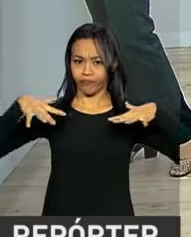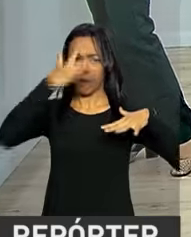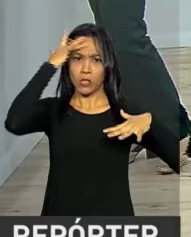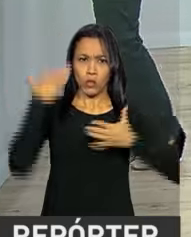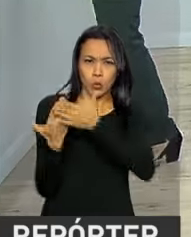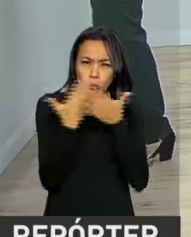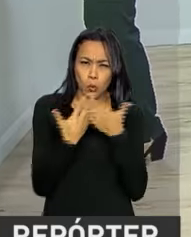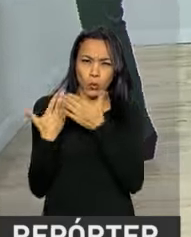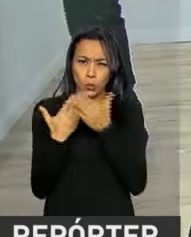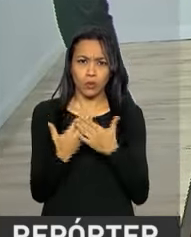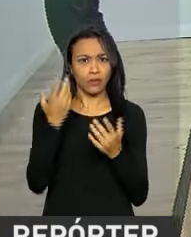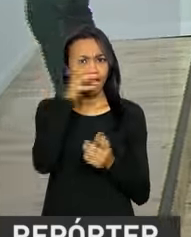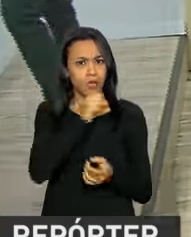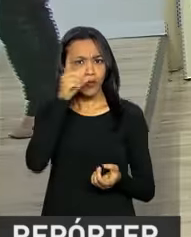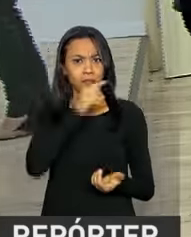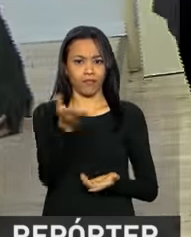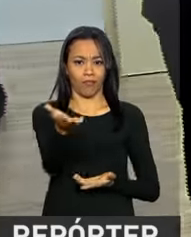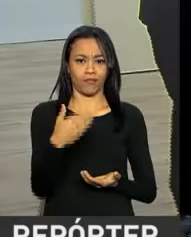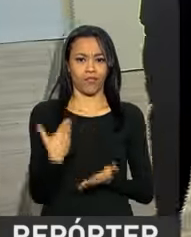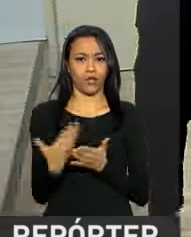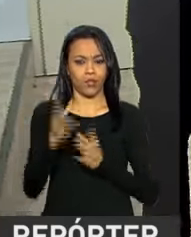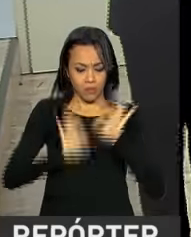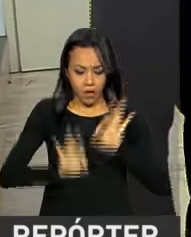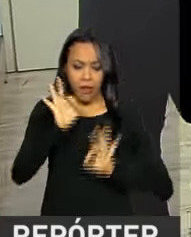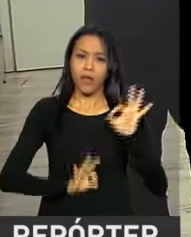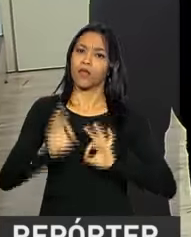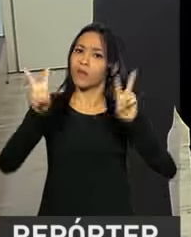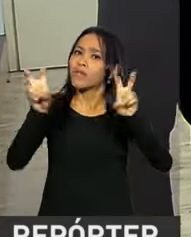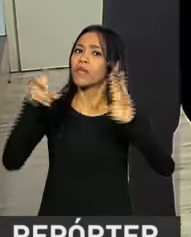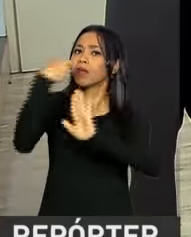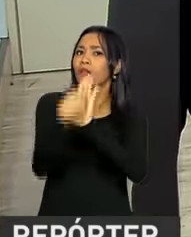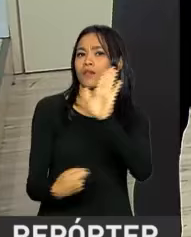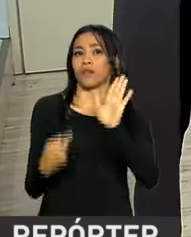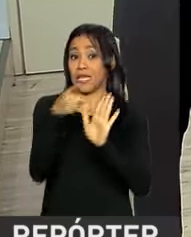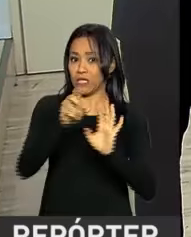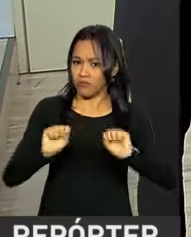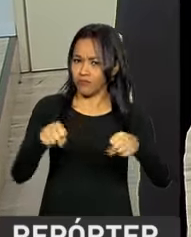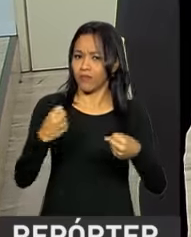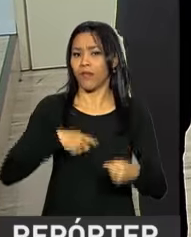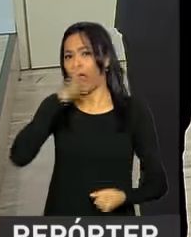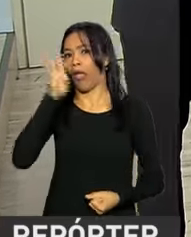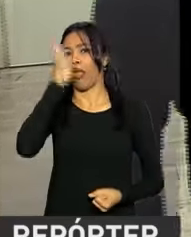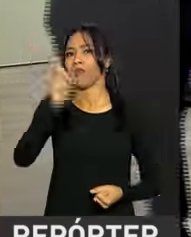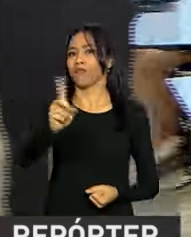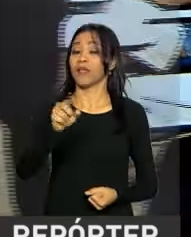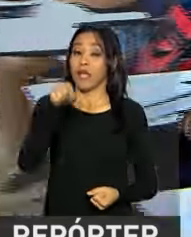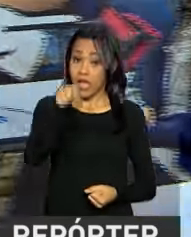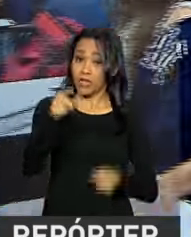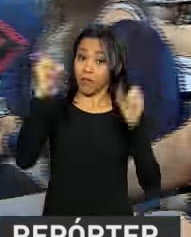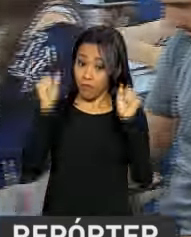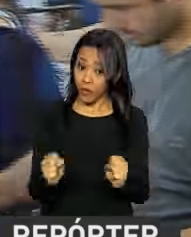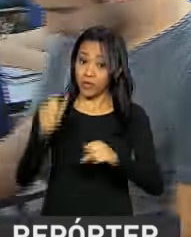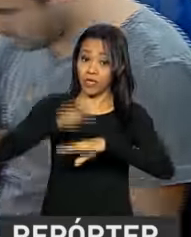de cursinho em pleno final de semana para aulas de preparação sobre o tema toda essa dedicação não é à toa já que a redação pode